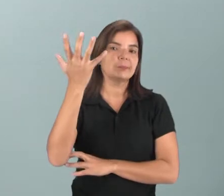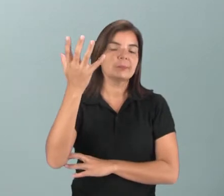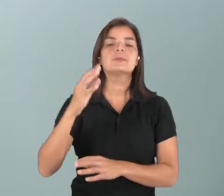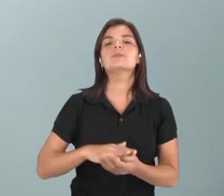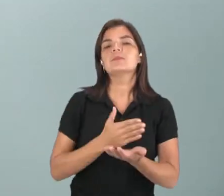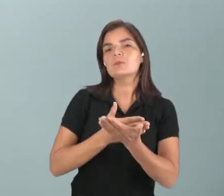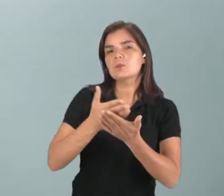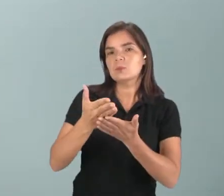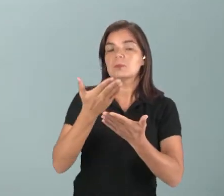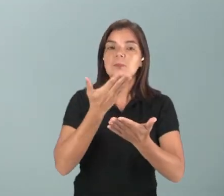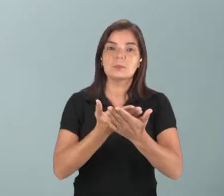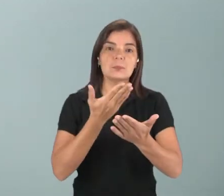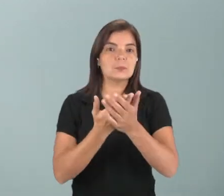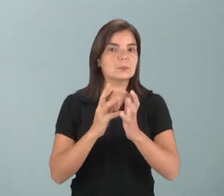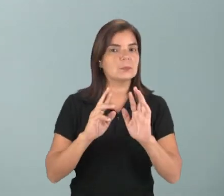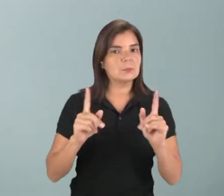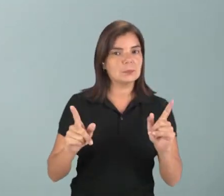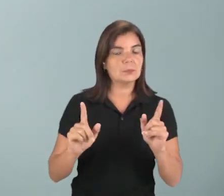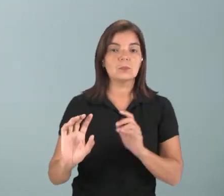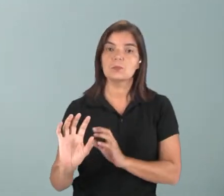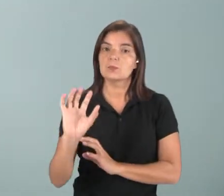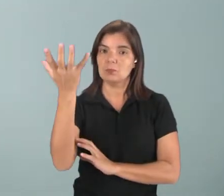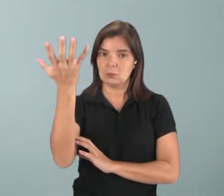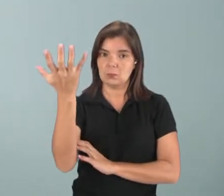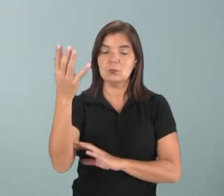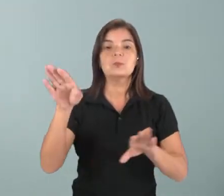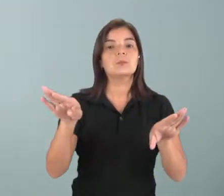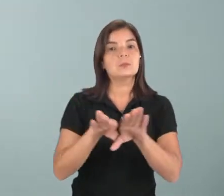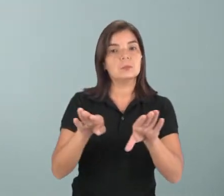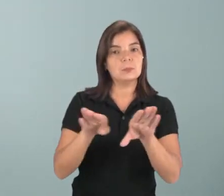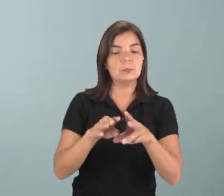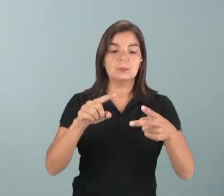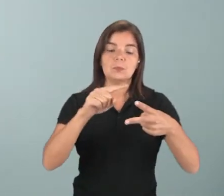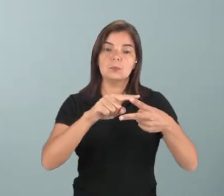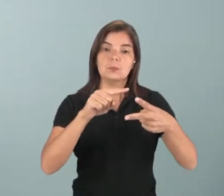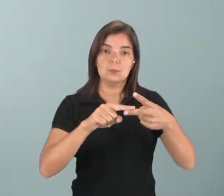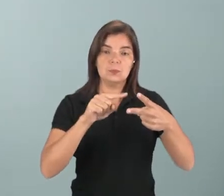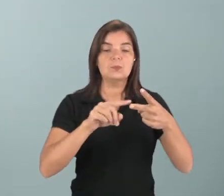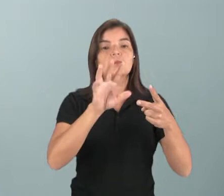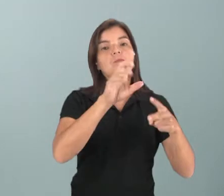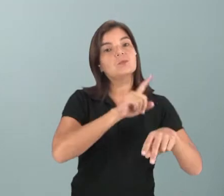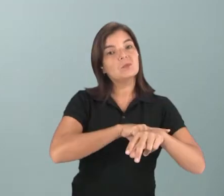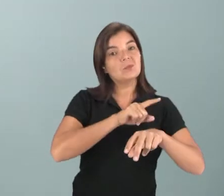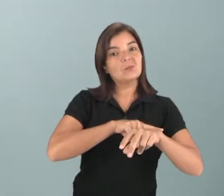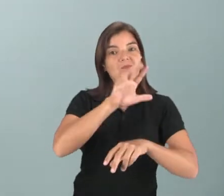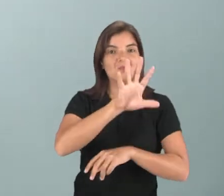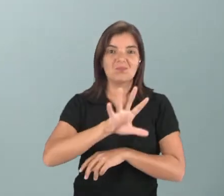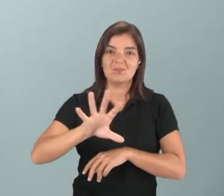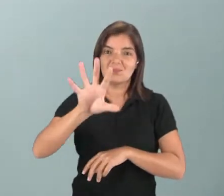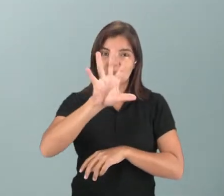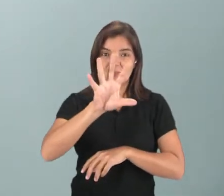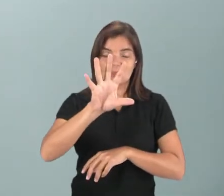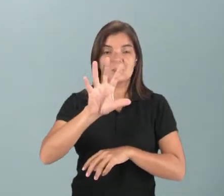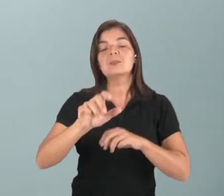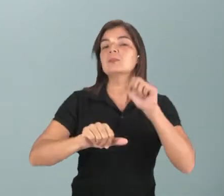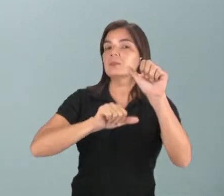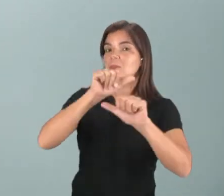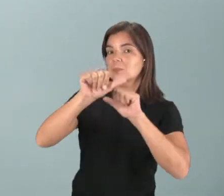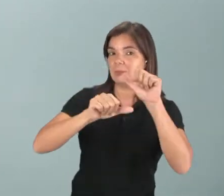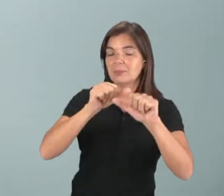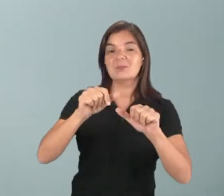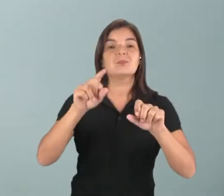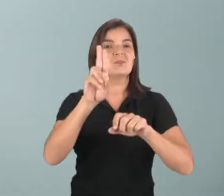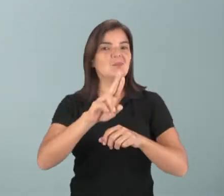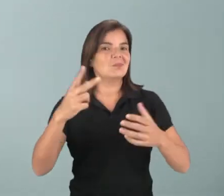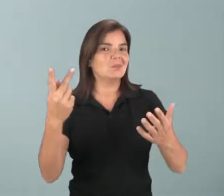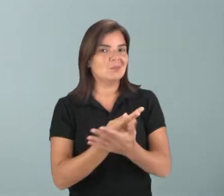vamos começar a nossa aula diferenciando clima e tempo, né? São dois conceitos que as pessoas costumam, né, usar de forma